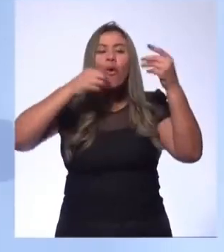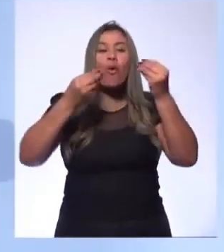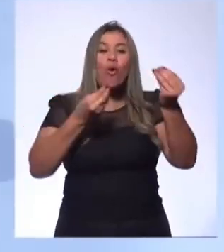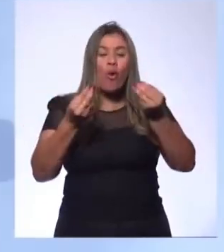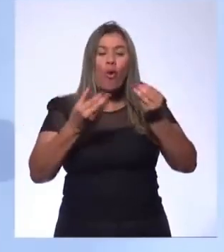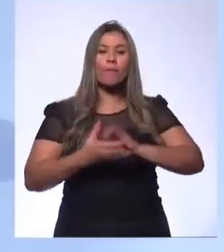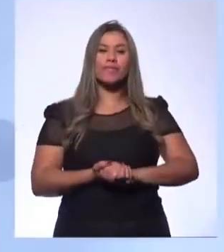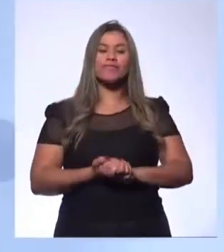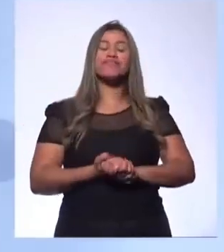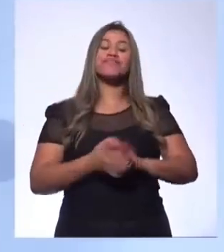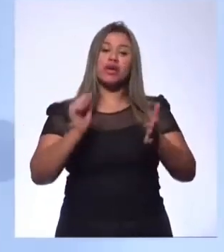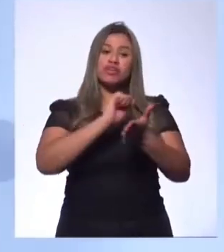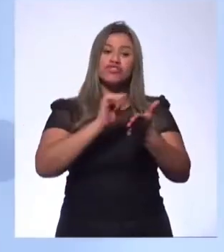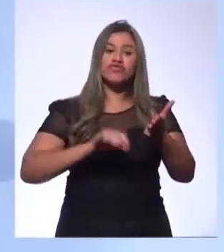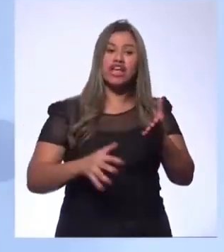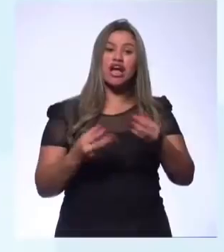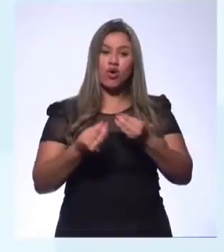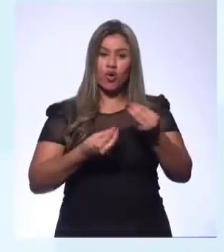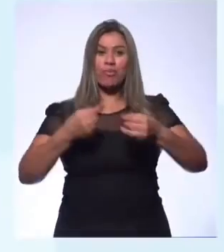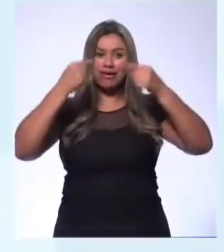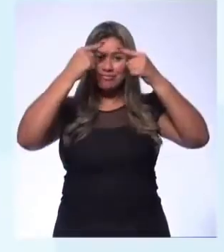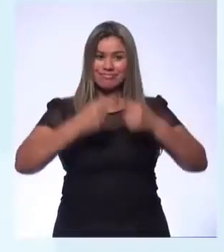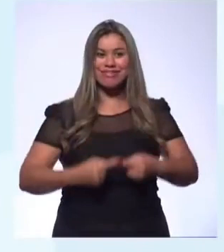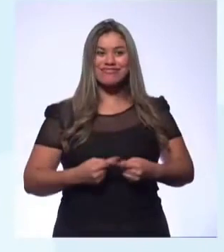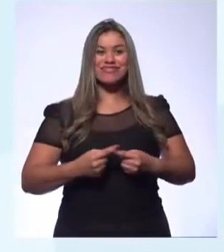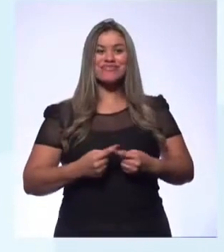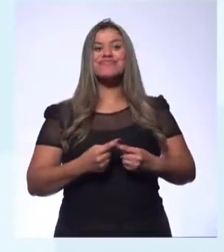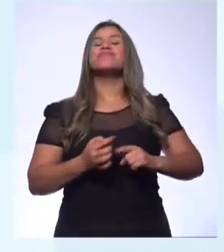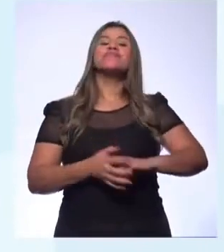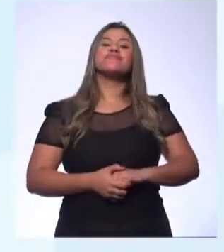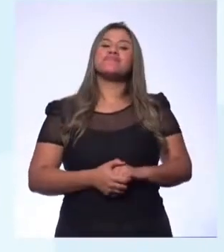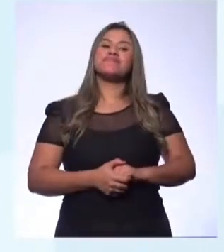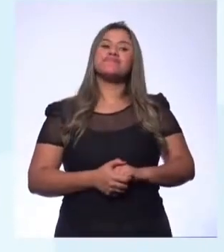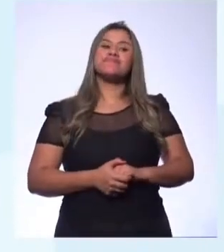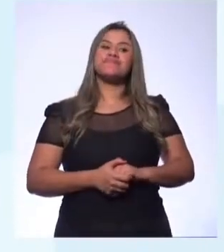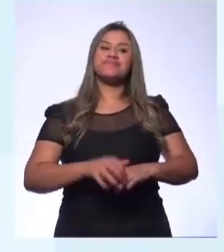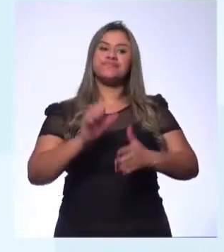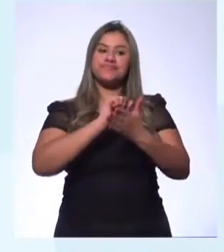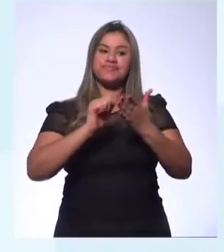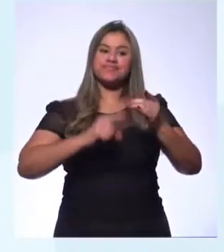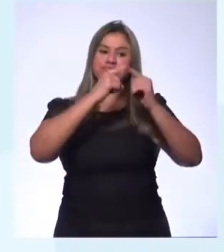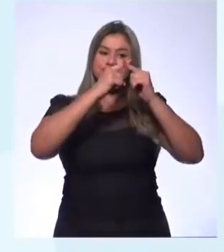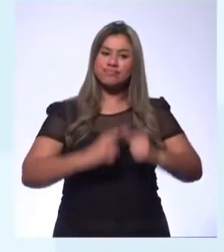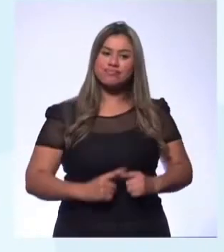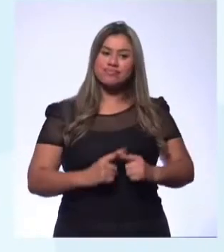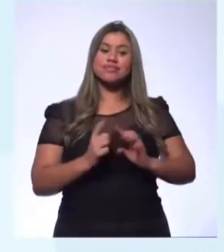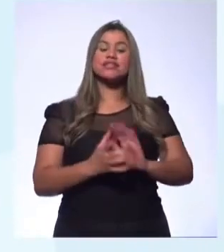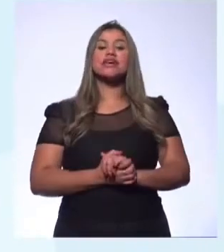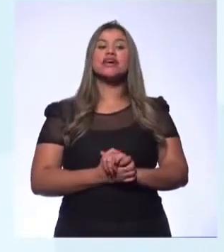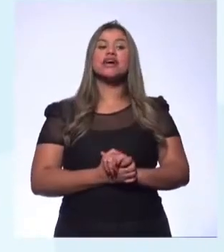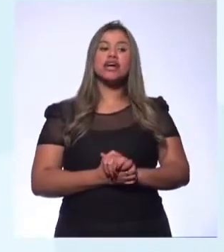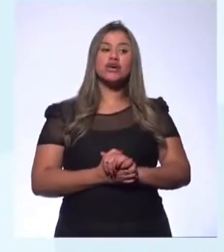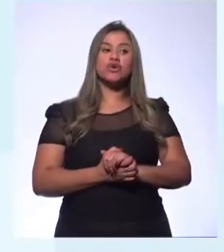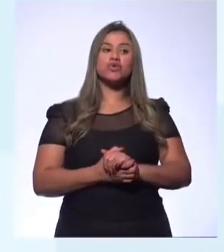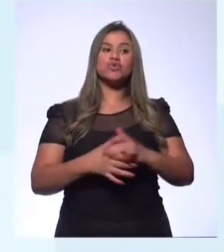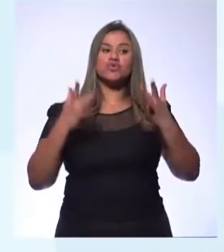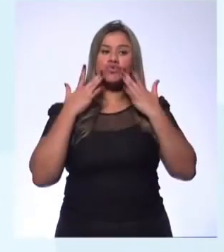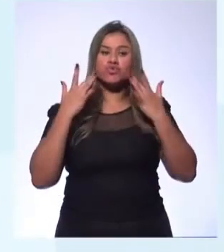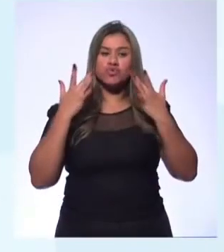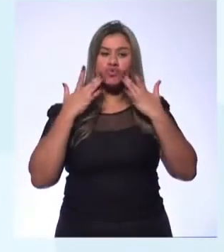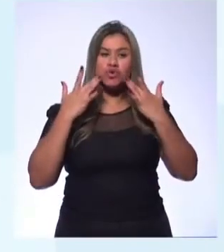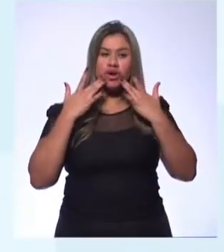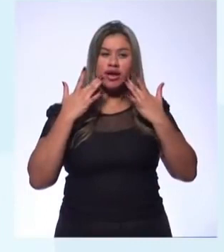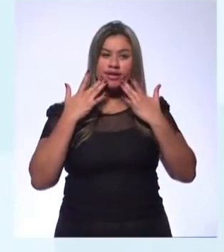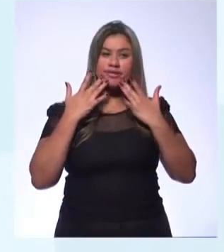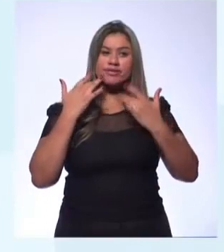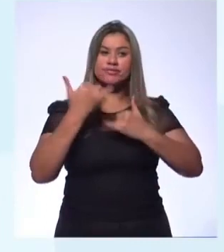será apenas uma atividade, será um desafio. Olha só, atividade desafio. Os jogos teatrais são ótimas formas